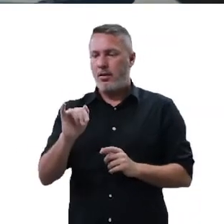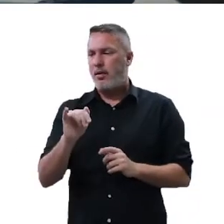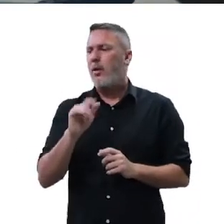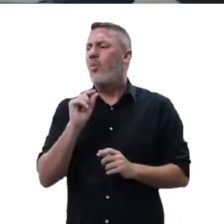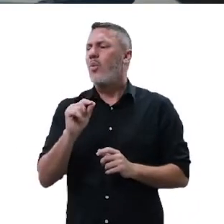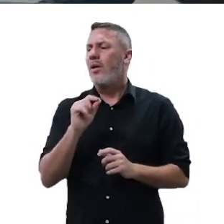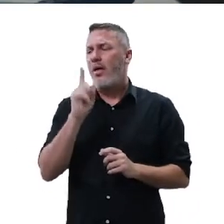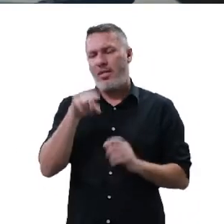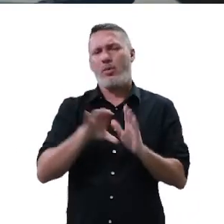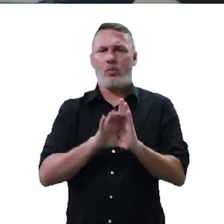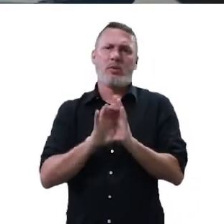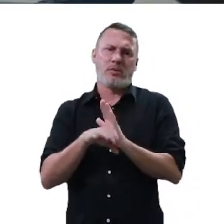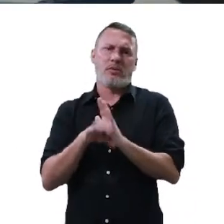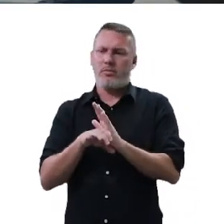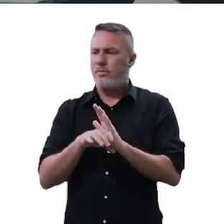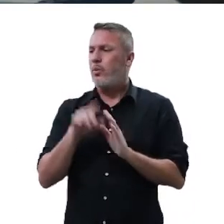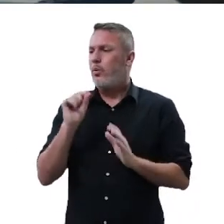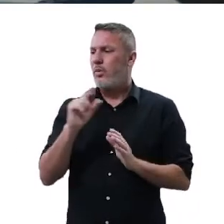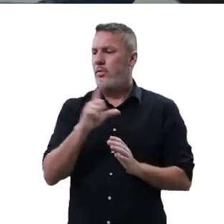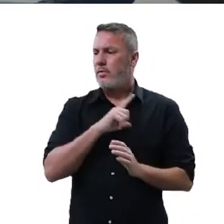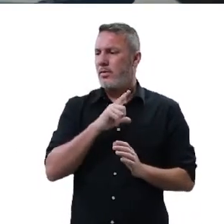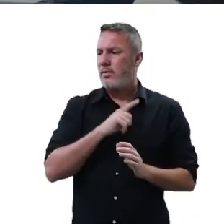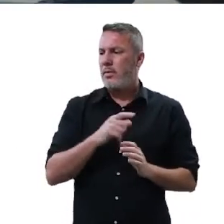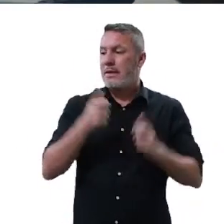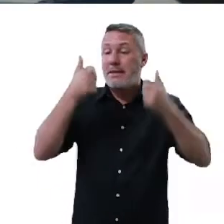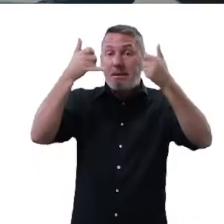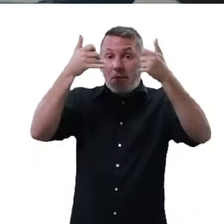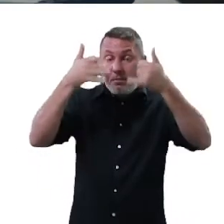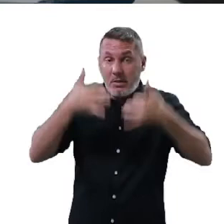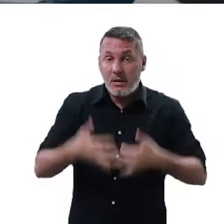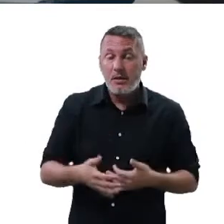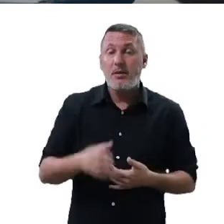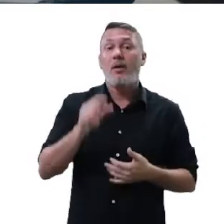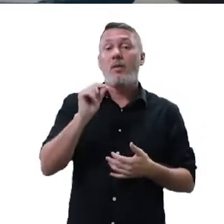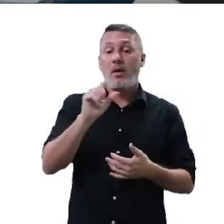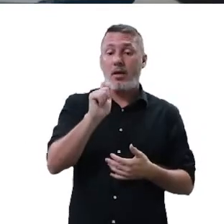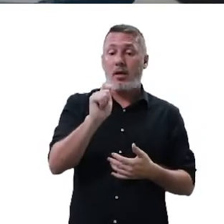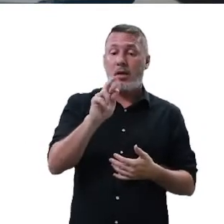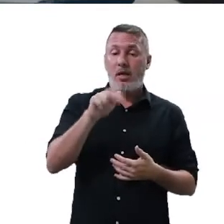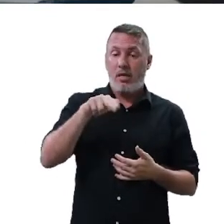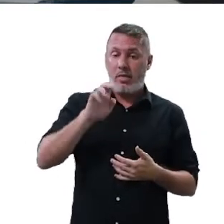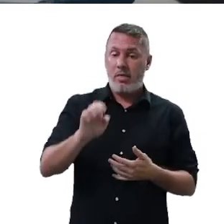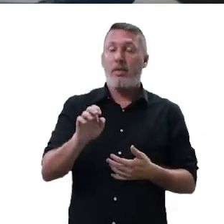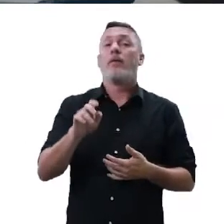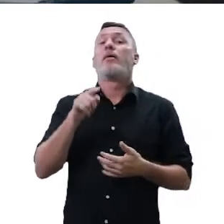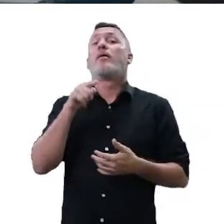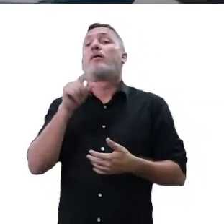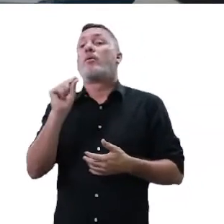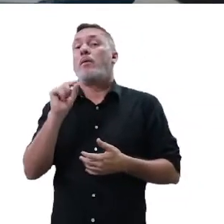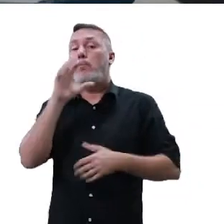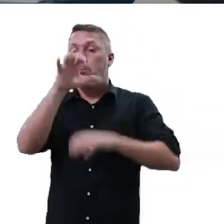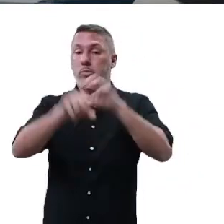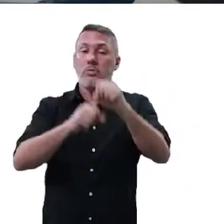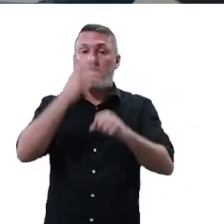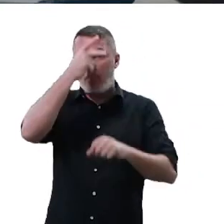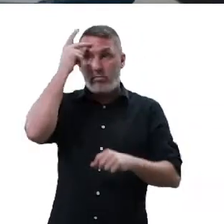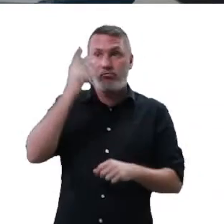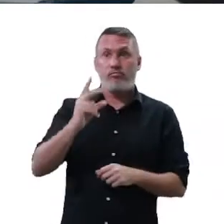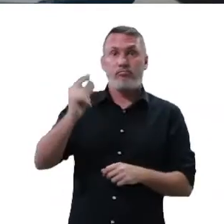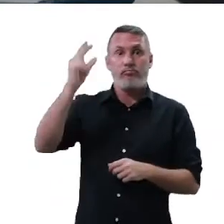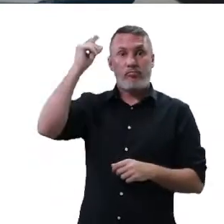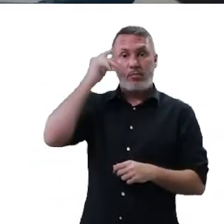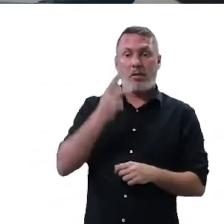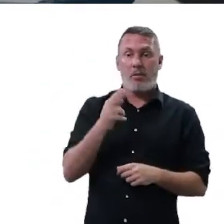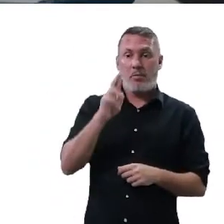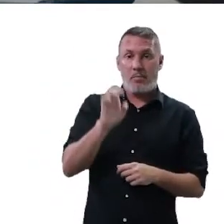arque. O que seria o arque? O arque é um conceito que explica a busca dos filósofos pré-socráticos